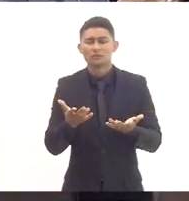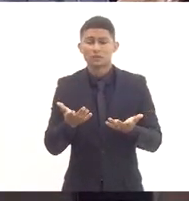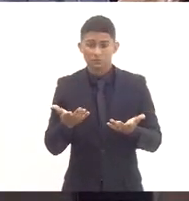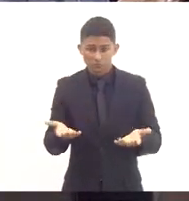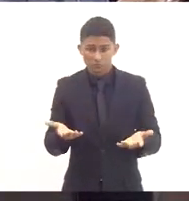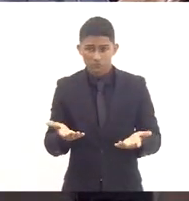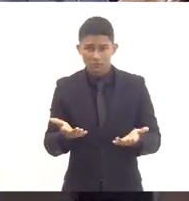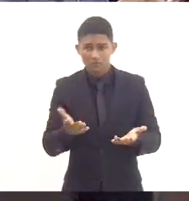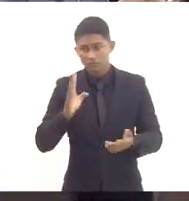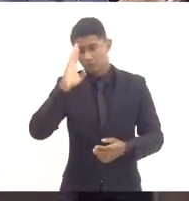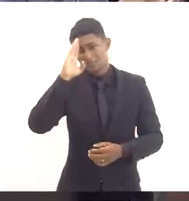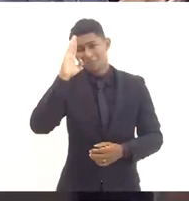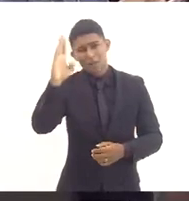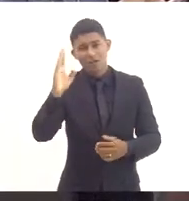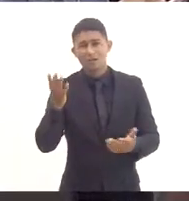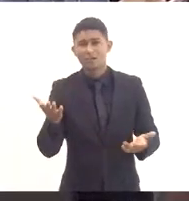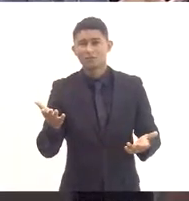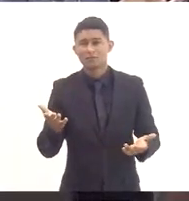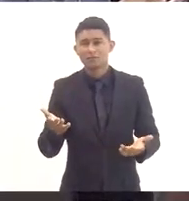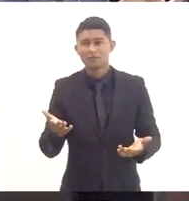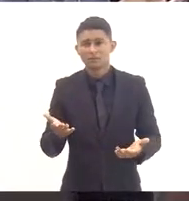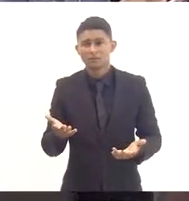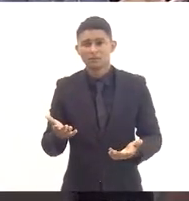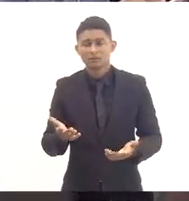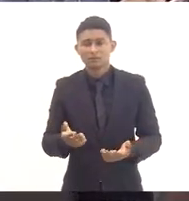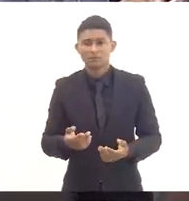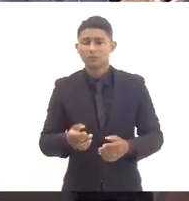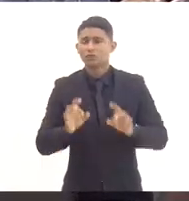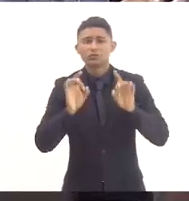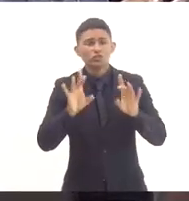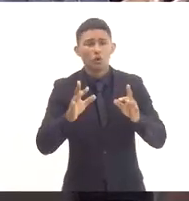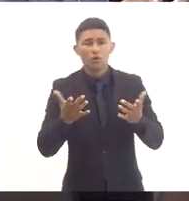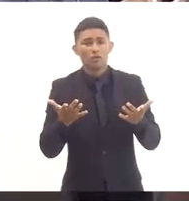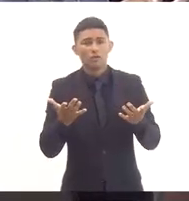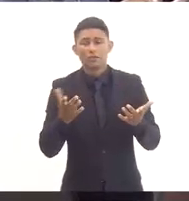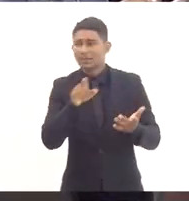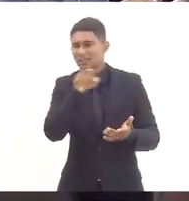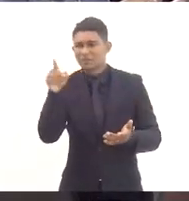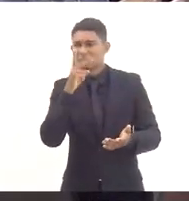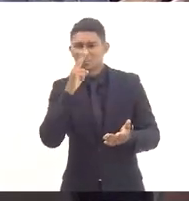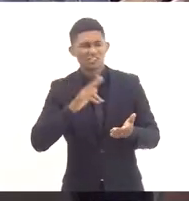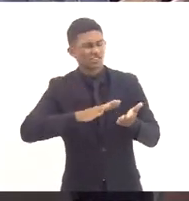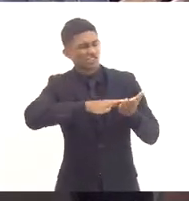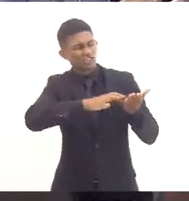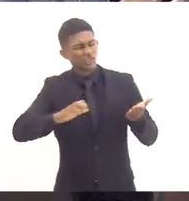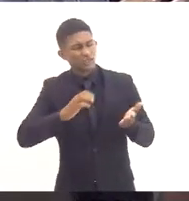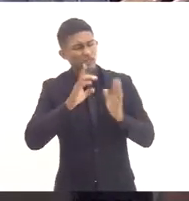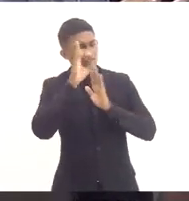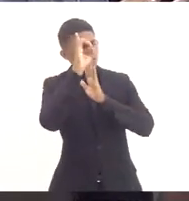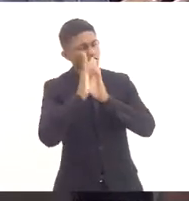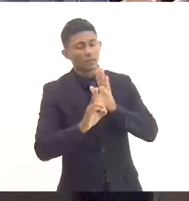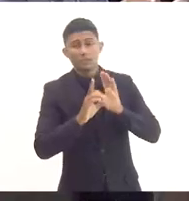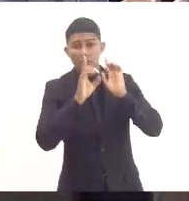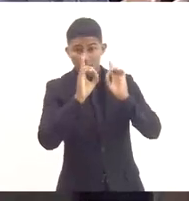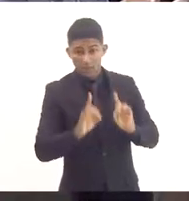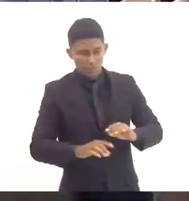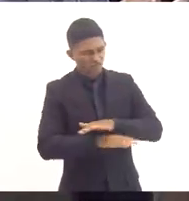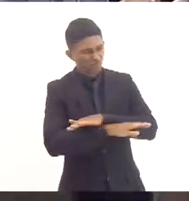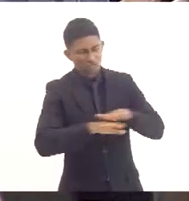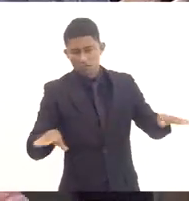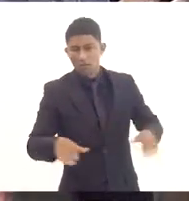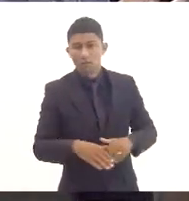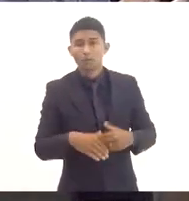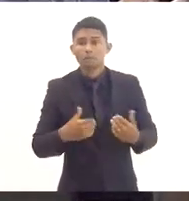é primordial no fundamental necessário eles estão tirando dos deficientes eu